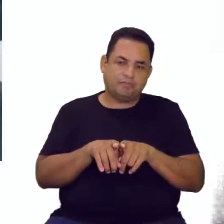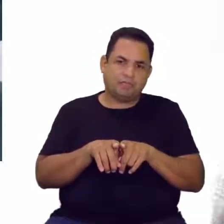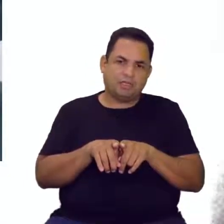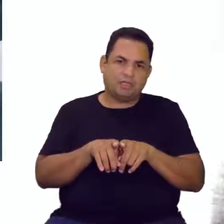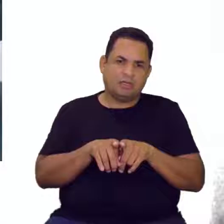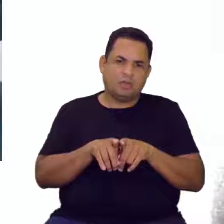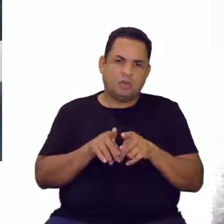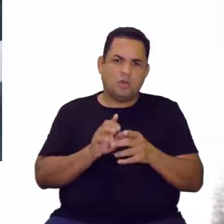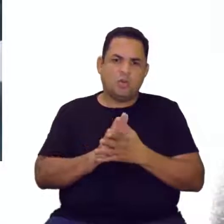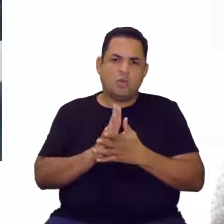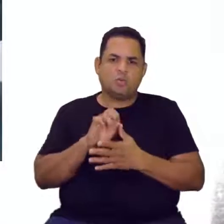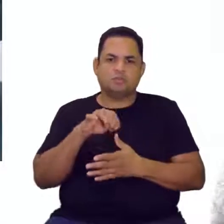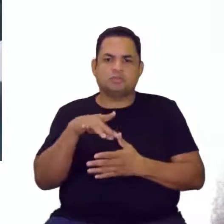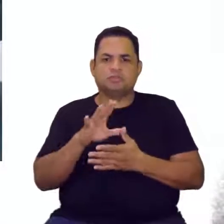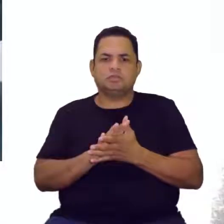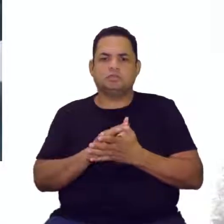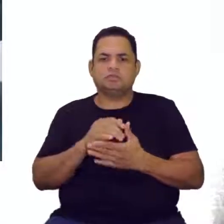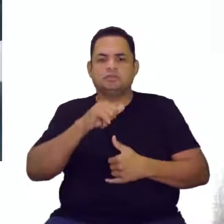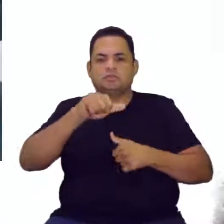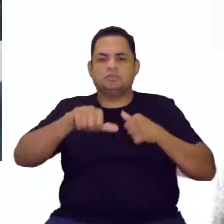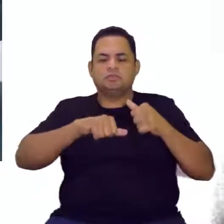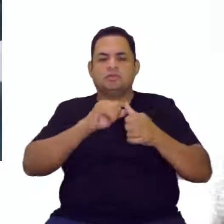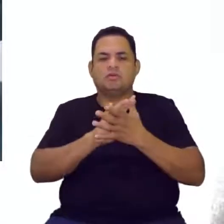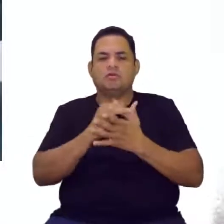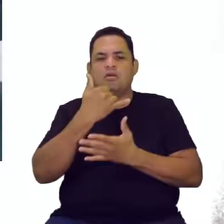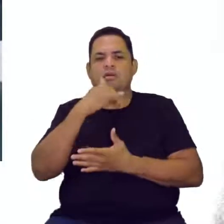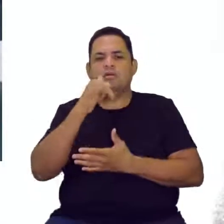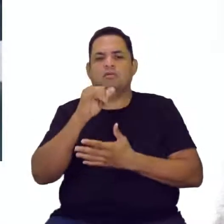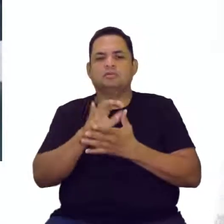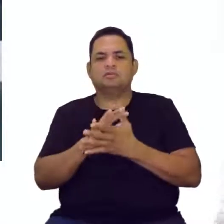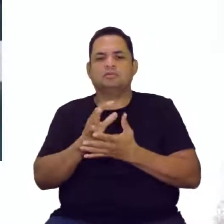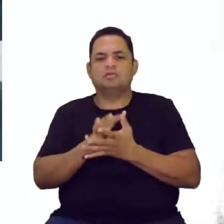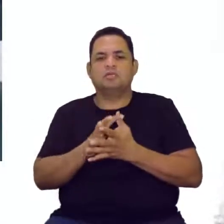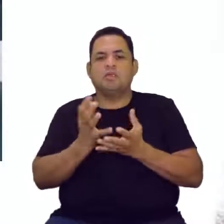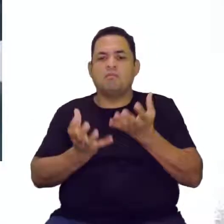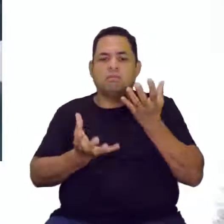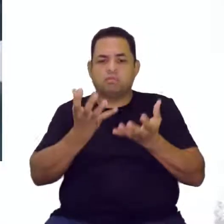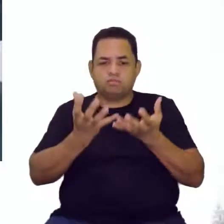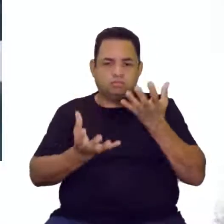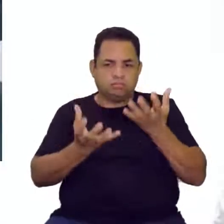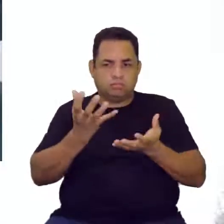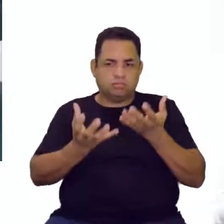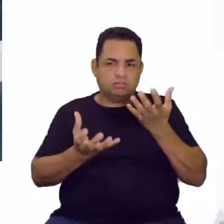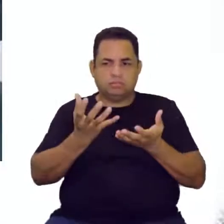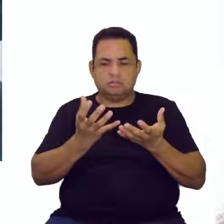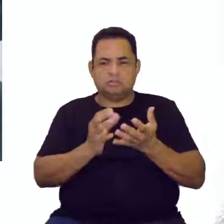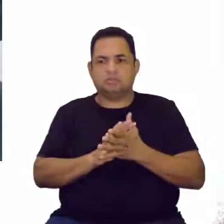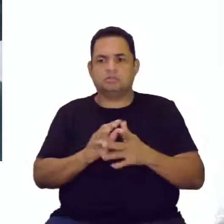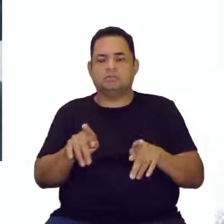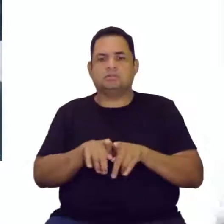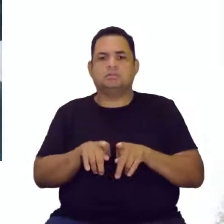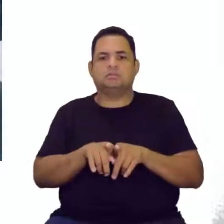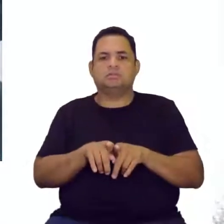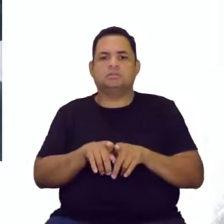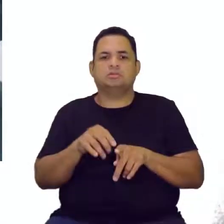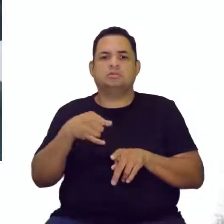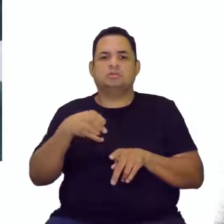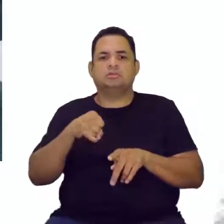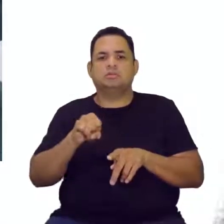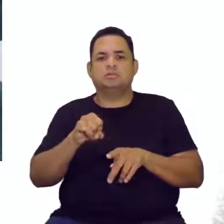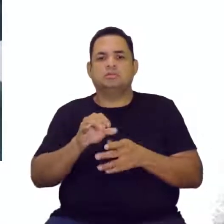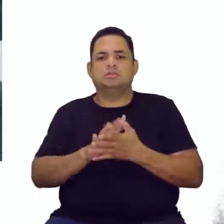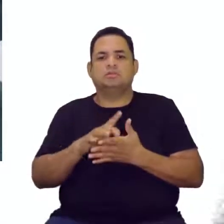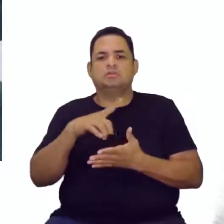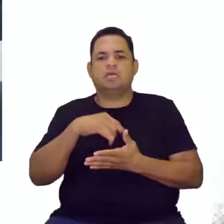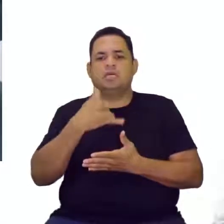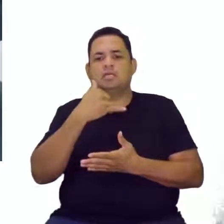usinas que geram energia através da combustão, através da queima. Se eu tenho energia